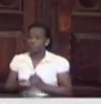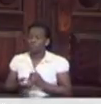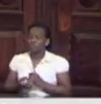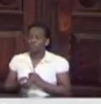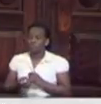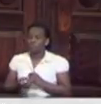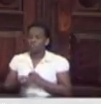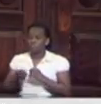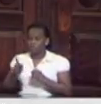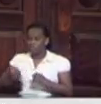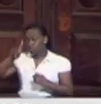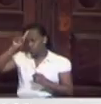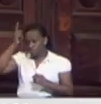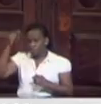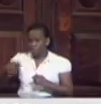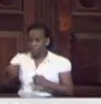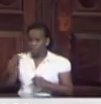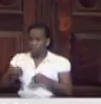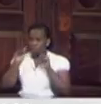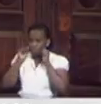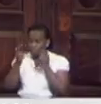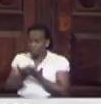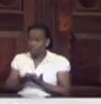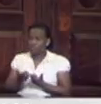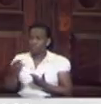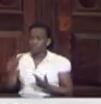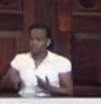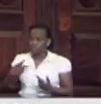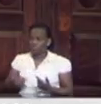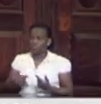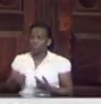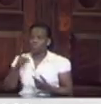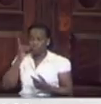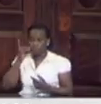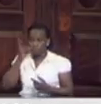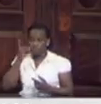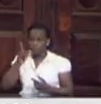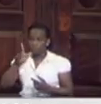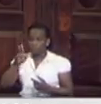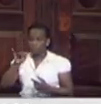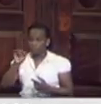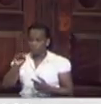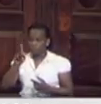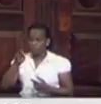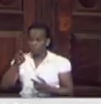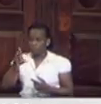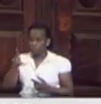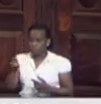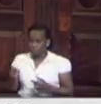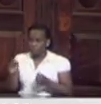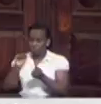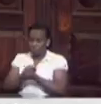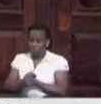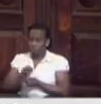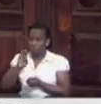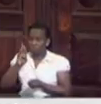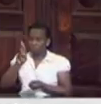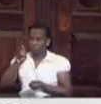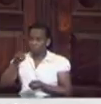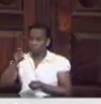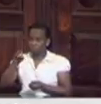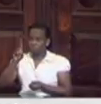é uma iniciativa deste parlamento, da lavra do deputado Luiz Paulo, com o deputado Bruno